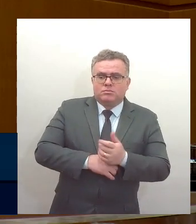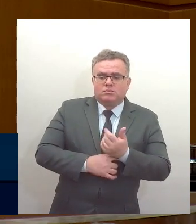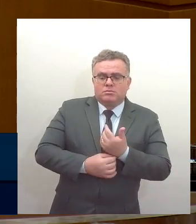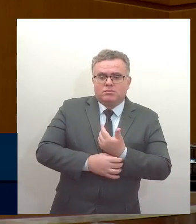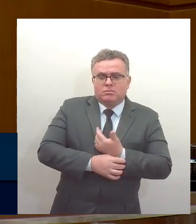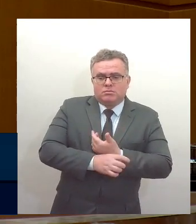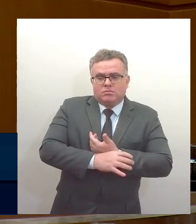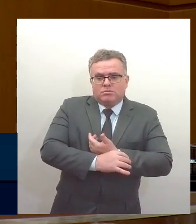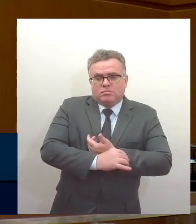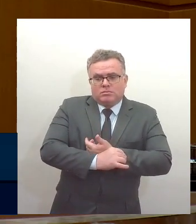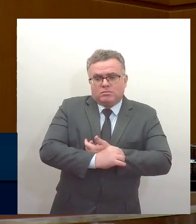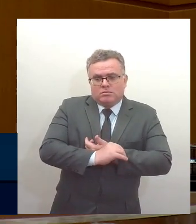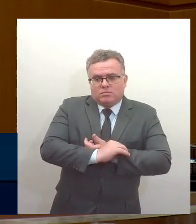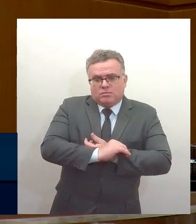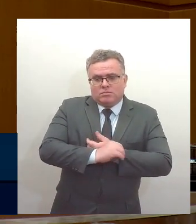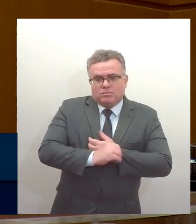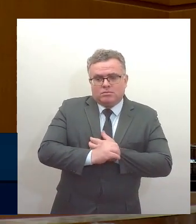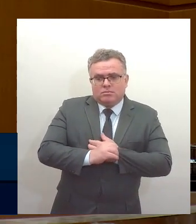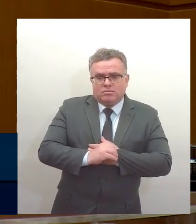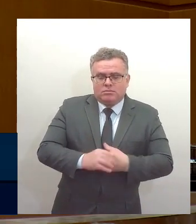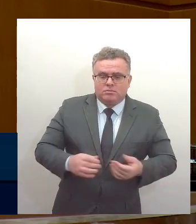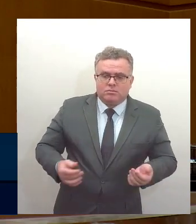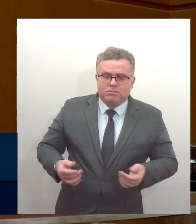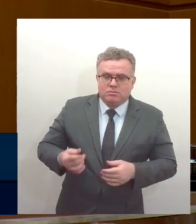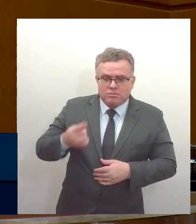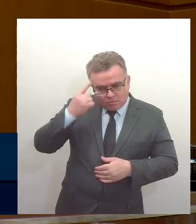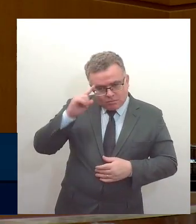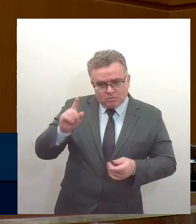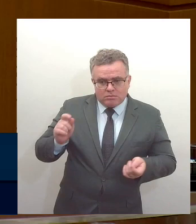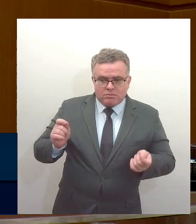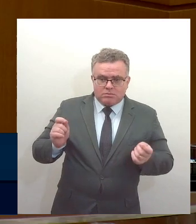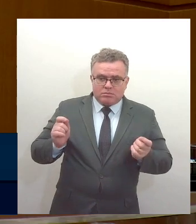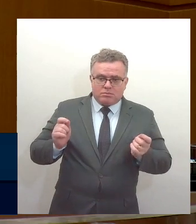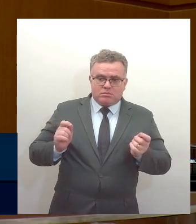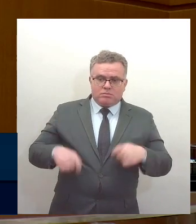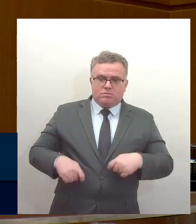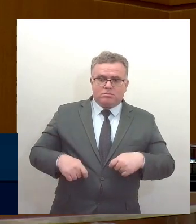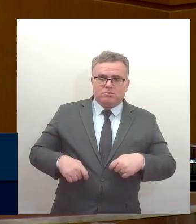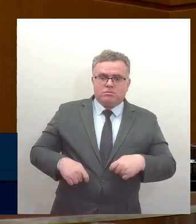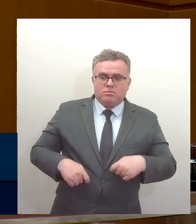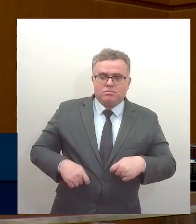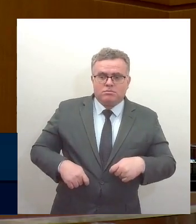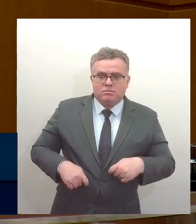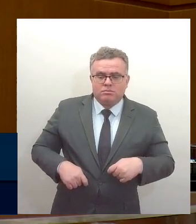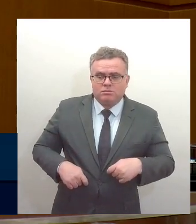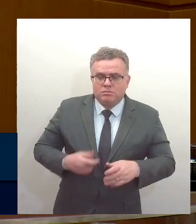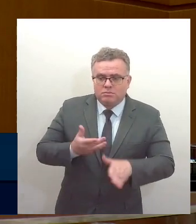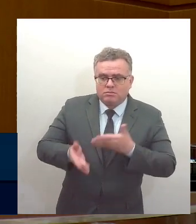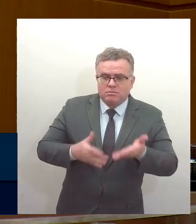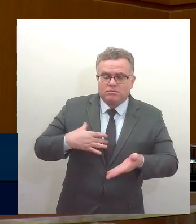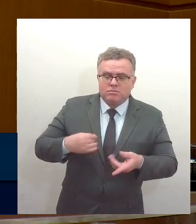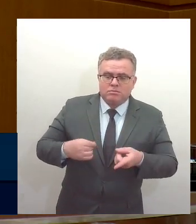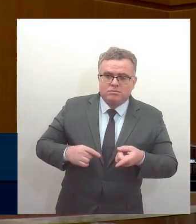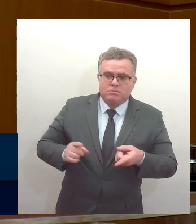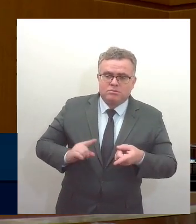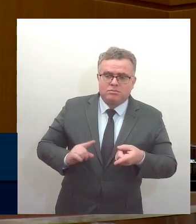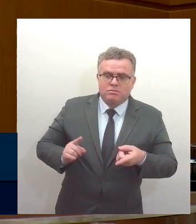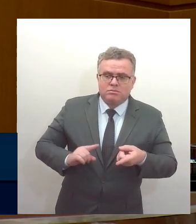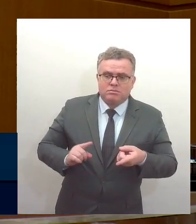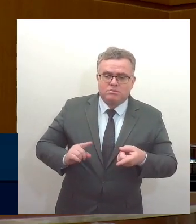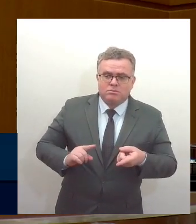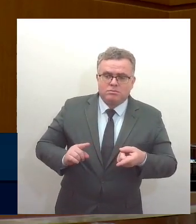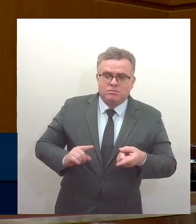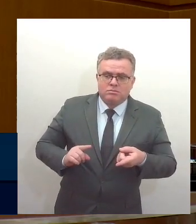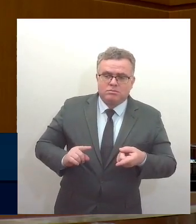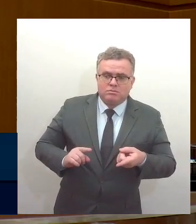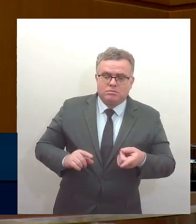ter condição de dar um tratamento digno a seus filhos. Infelizmente, existem leis no